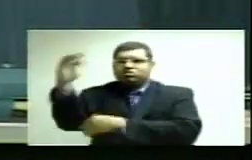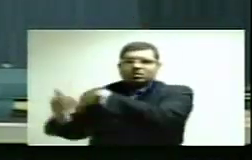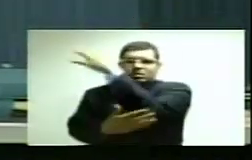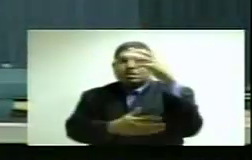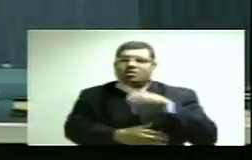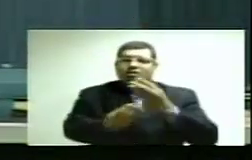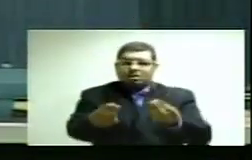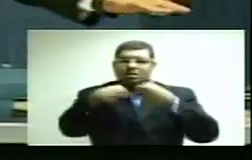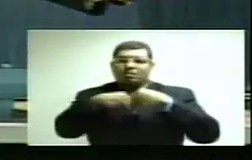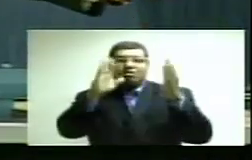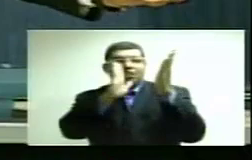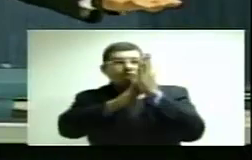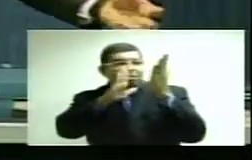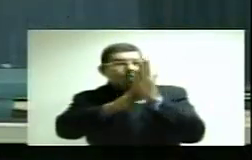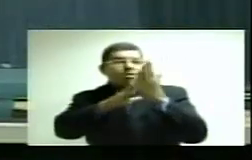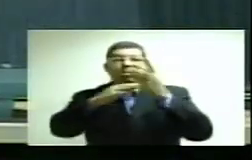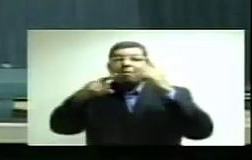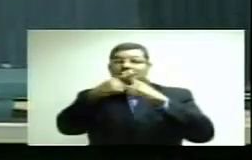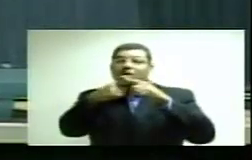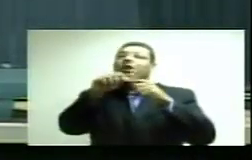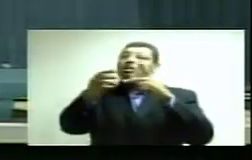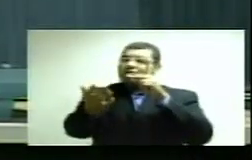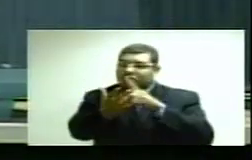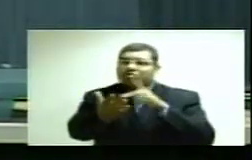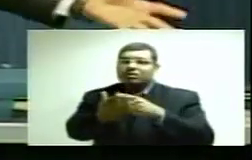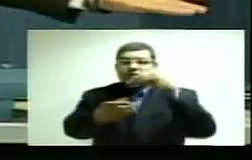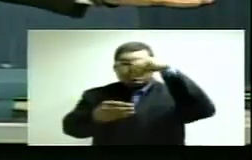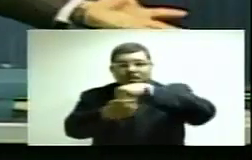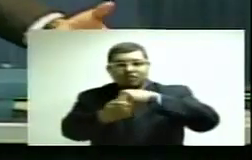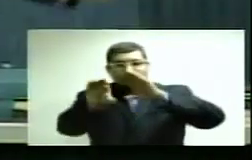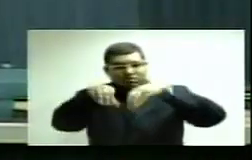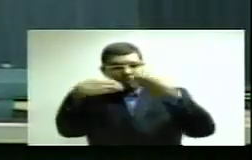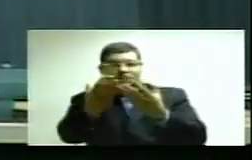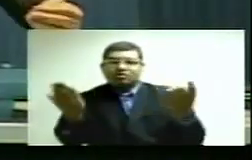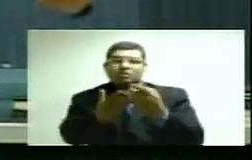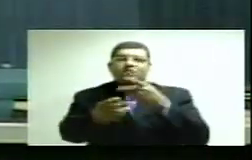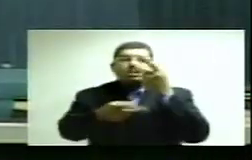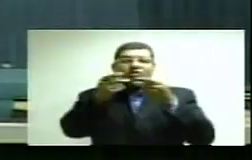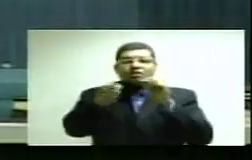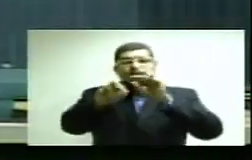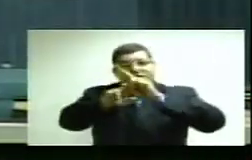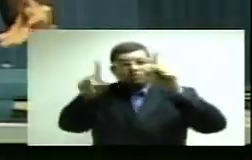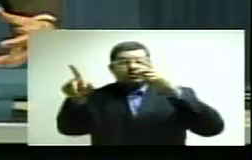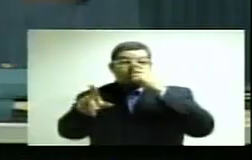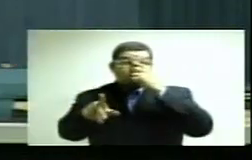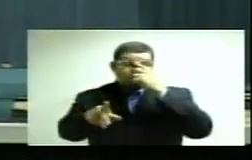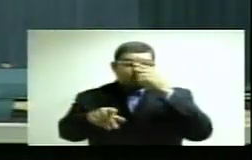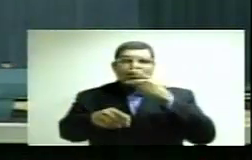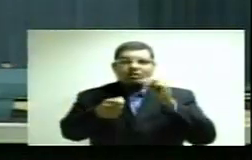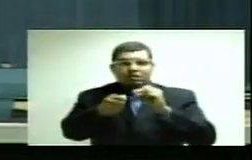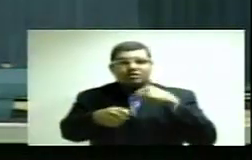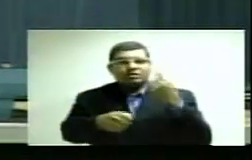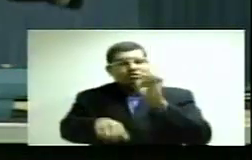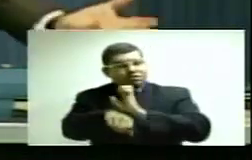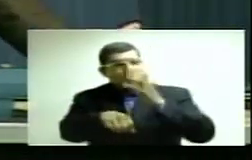tem que receber aplausos, porque ela é no meio da selva, e é isso que faz ela diferenciada, é isso que faz o